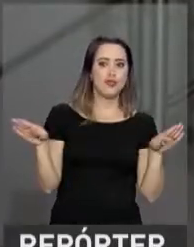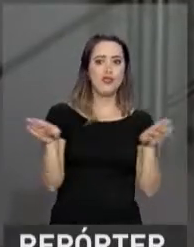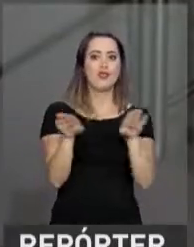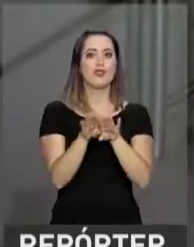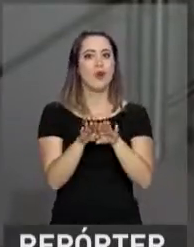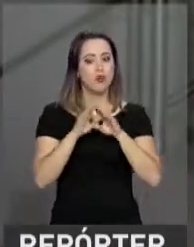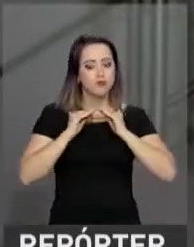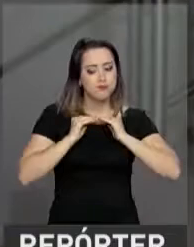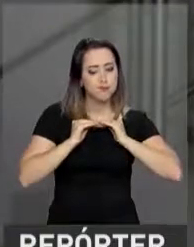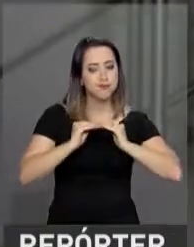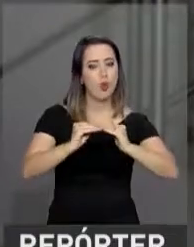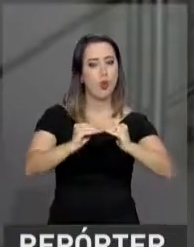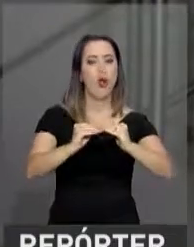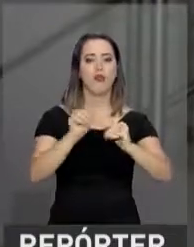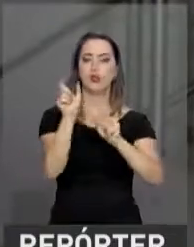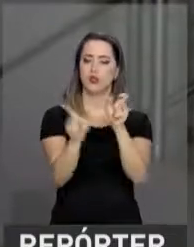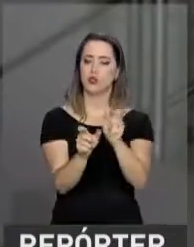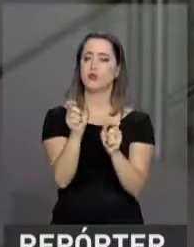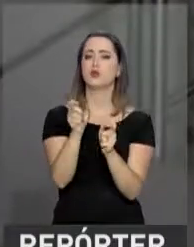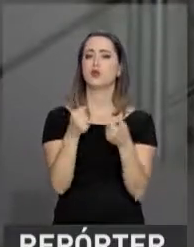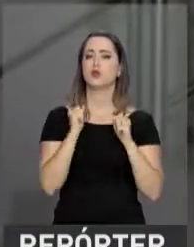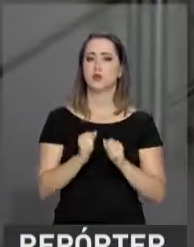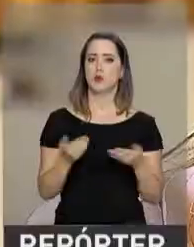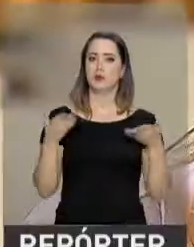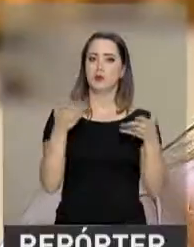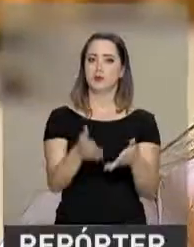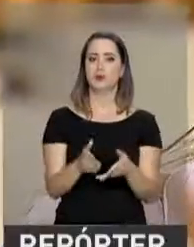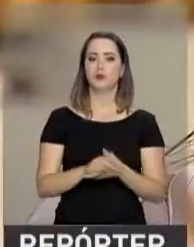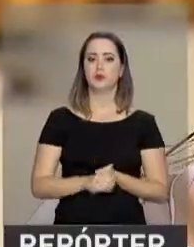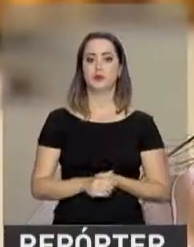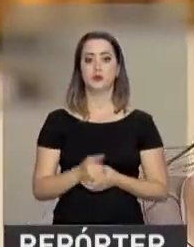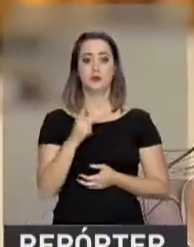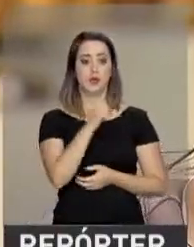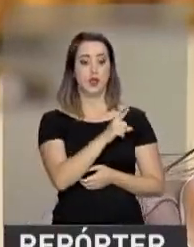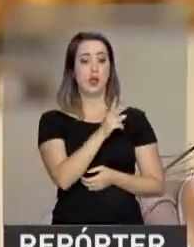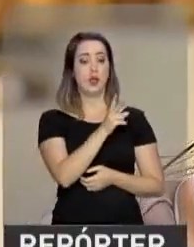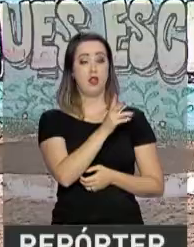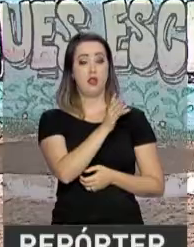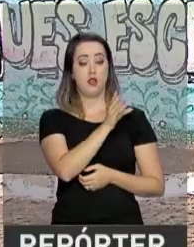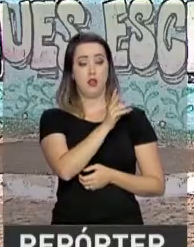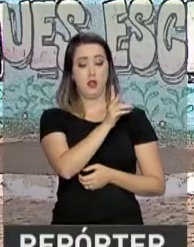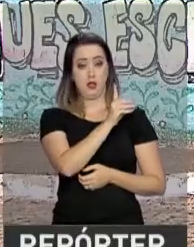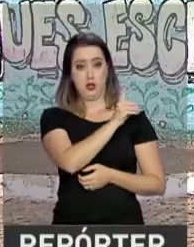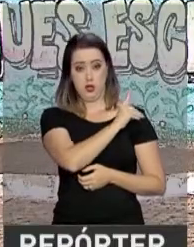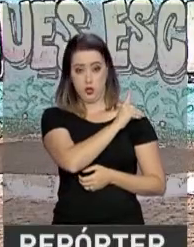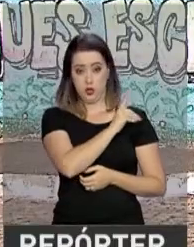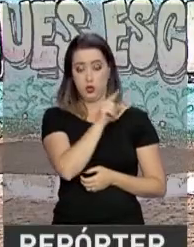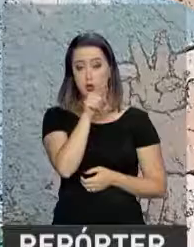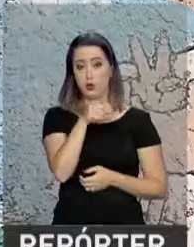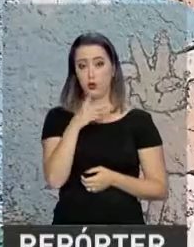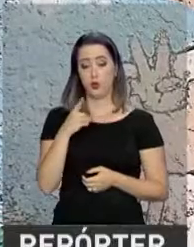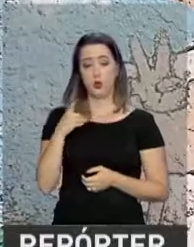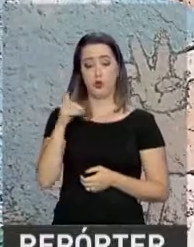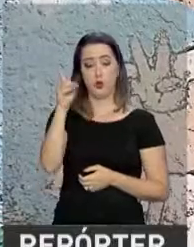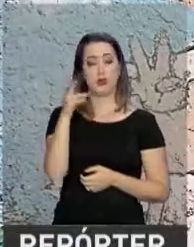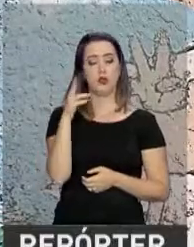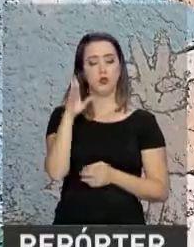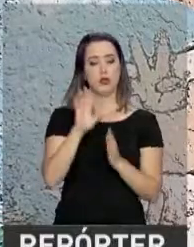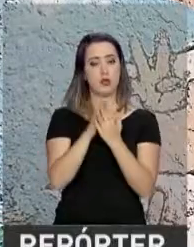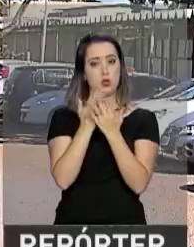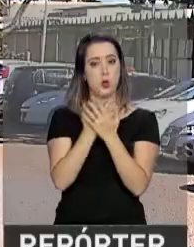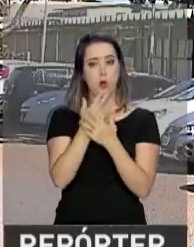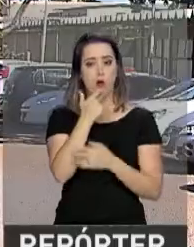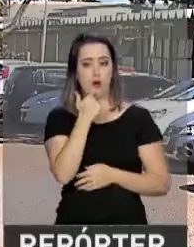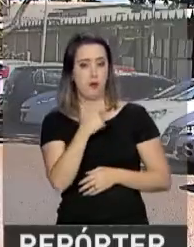pessoas trazendo a possibilidade de efetivamente participar em maristela é diretora da escola bilíngue libras e português escrito de taguatinga